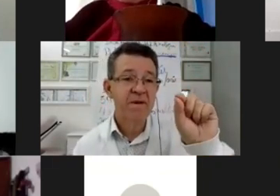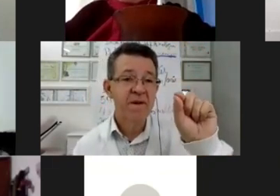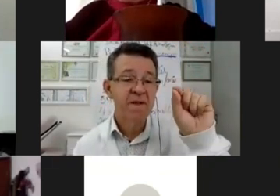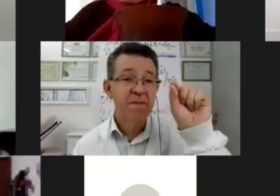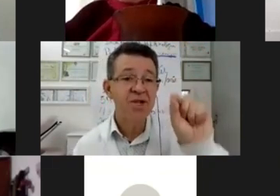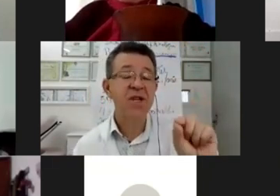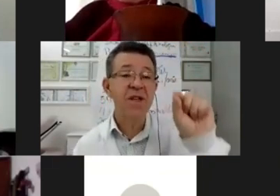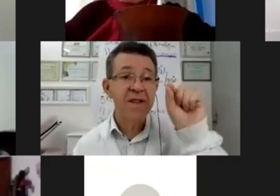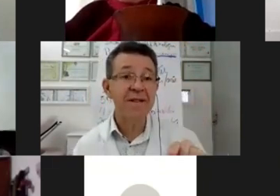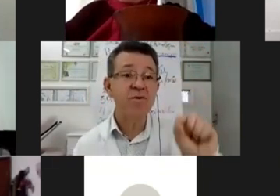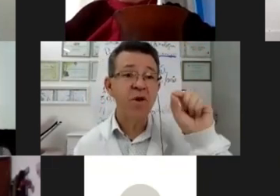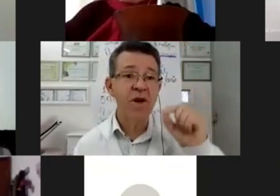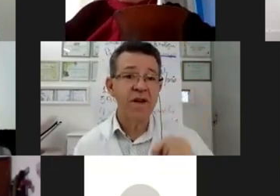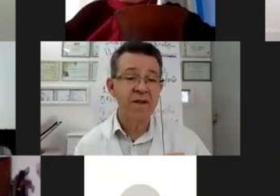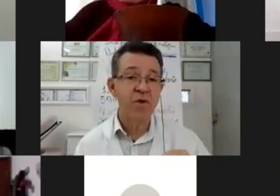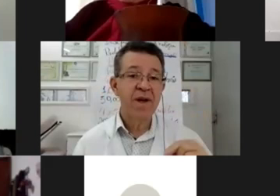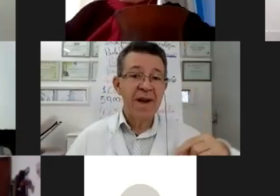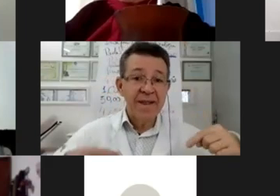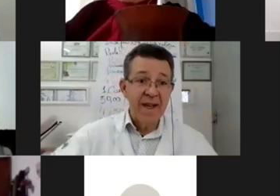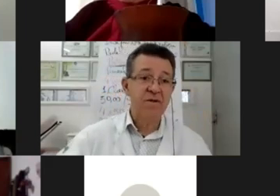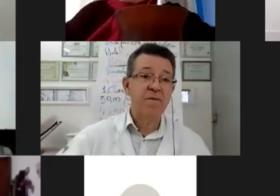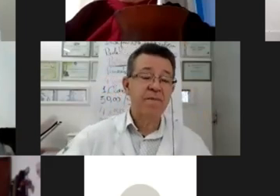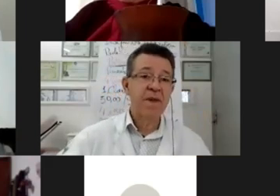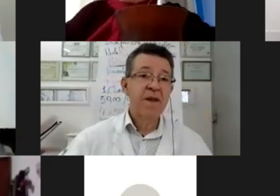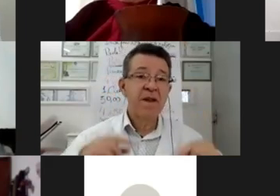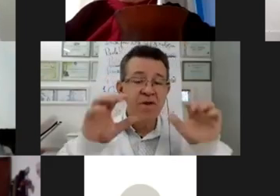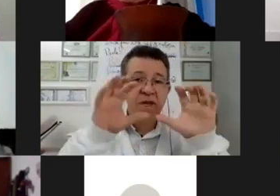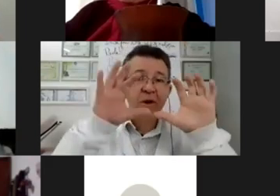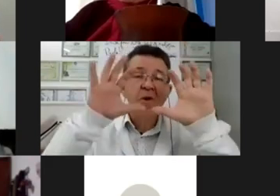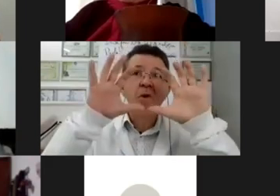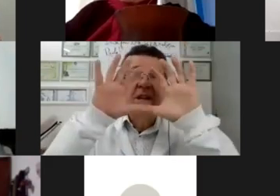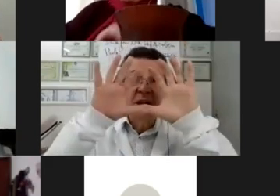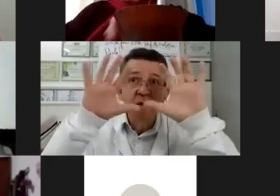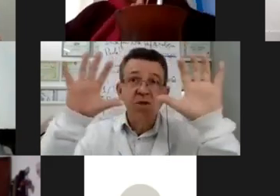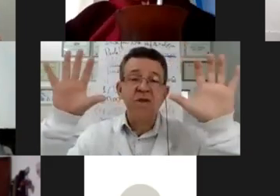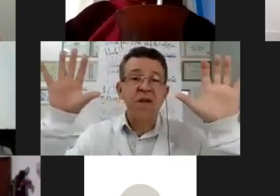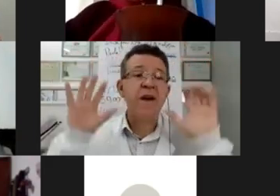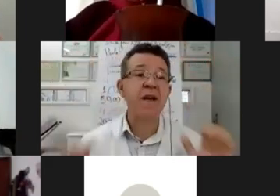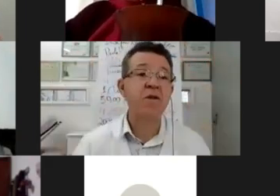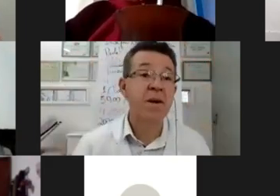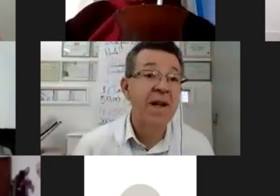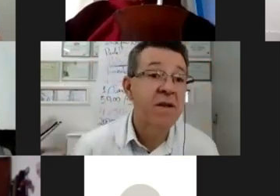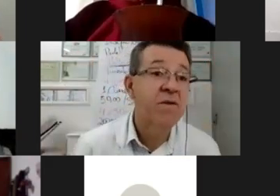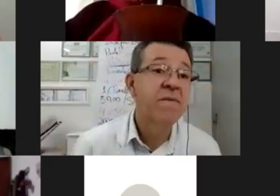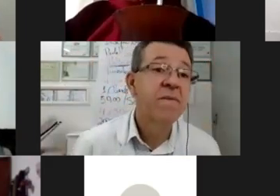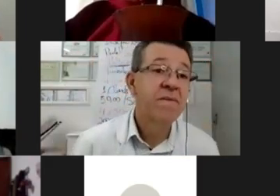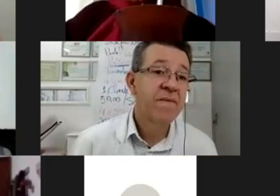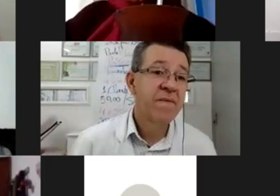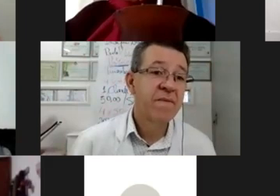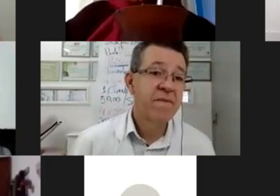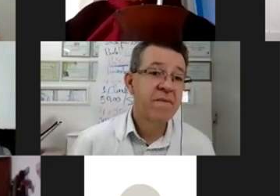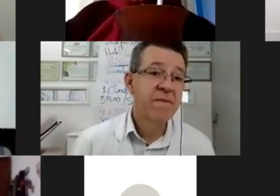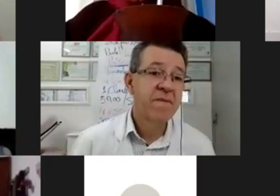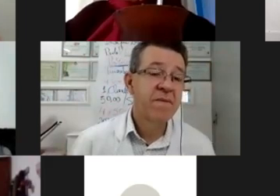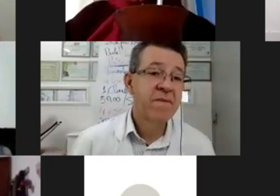Sabe? Se imagine dentro do seu organismo, lá dentro. E você olhando o seu sistema renal trabalhando.